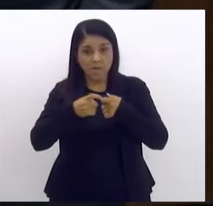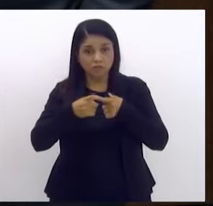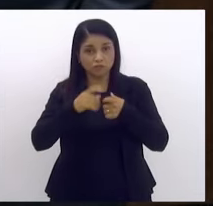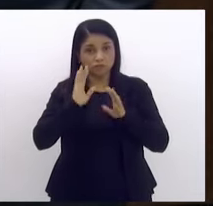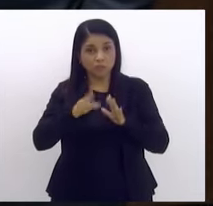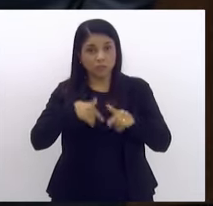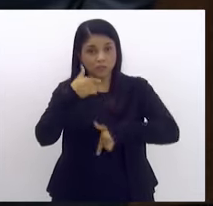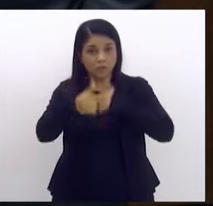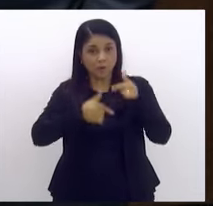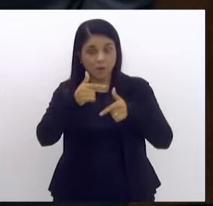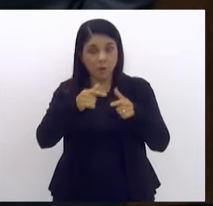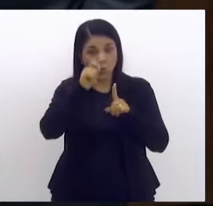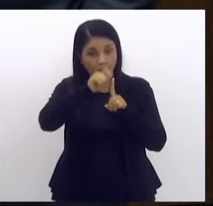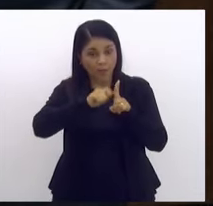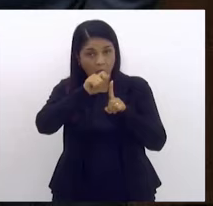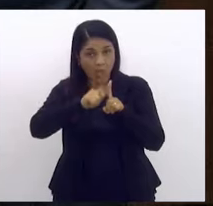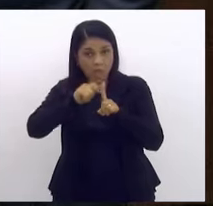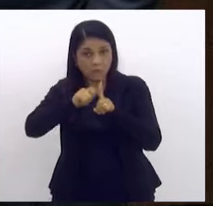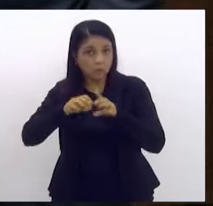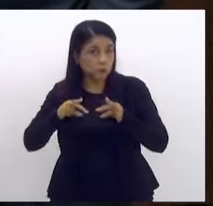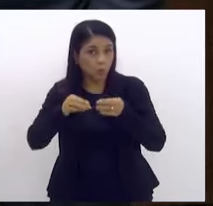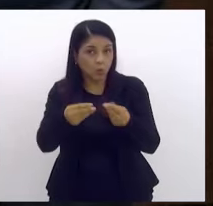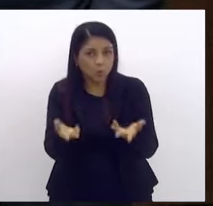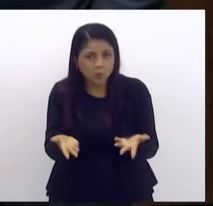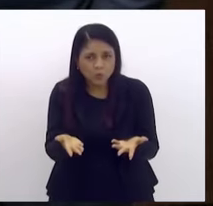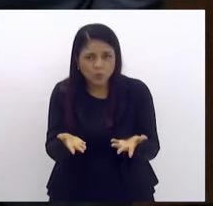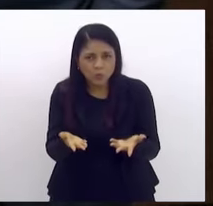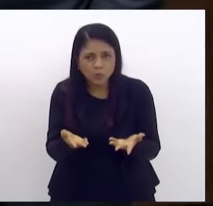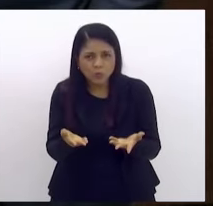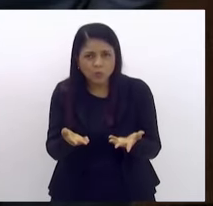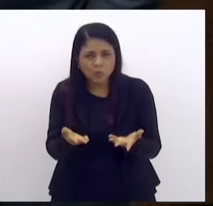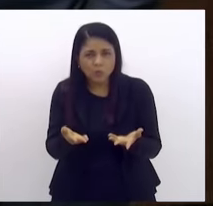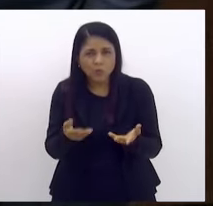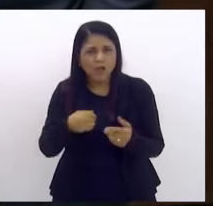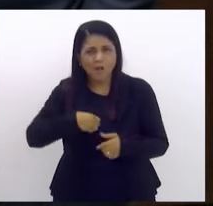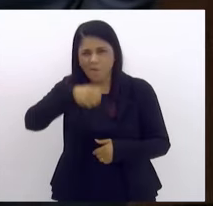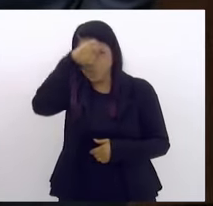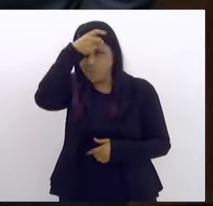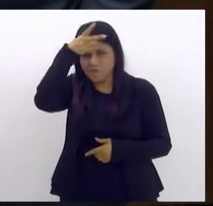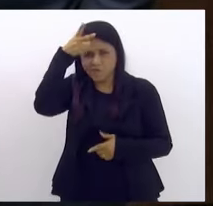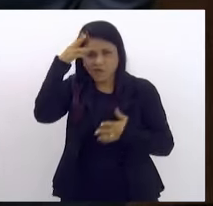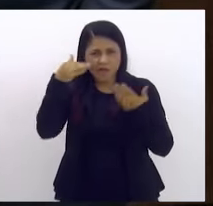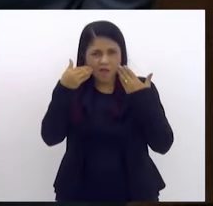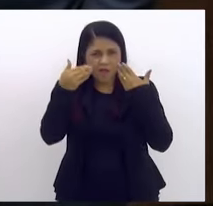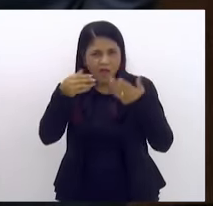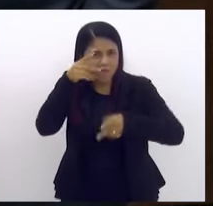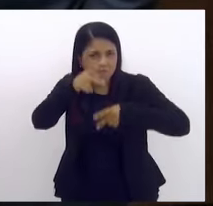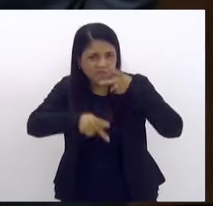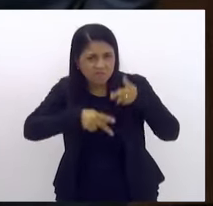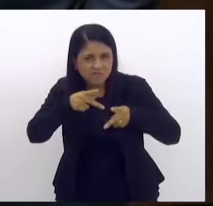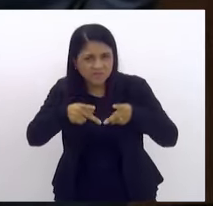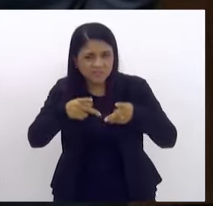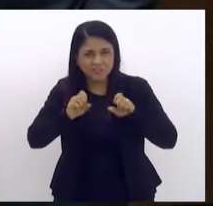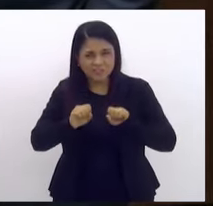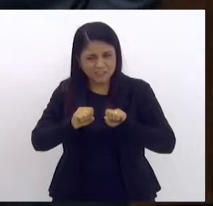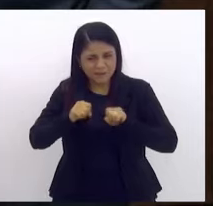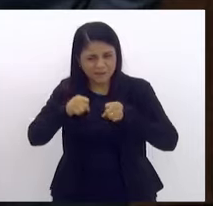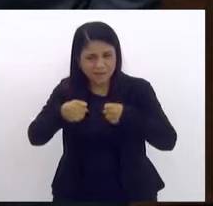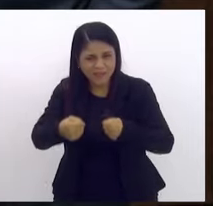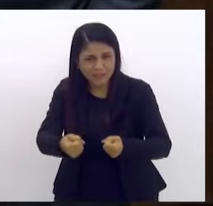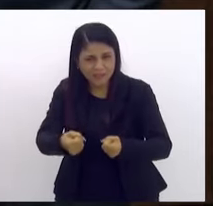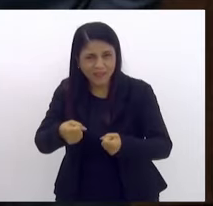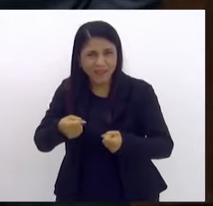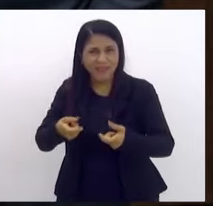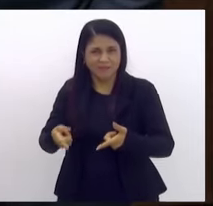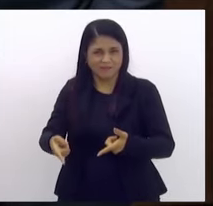presidente, assinado o mês todo. E aí o prefeito vem a público defender a ladroagem na saúde